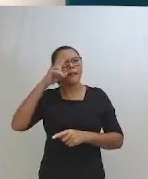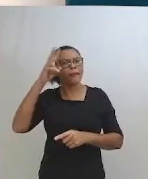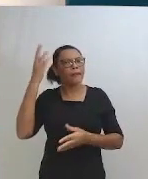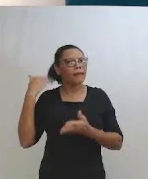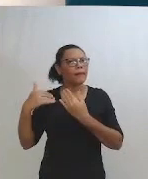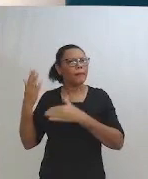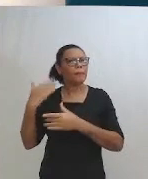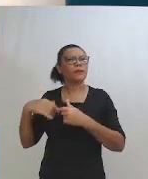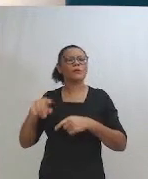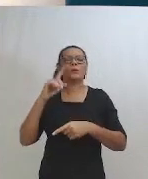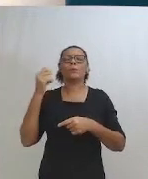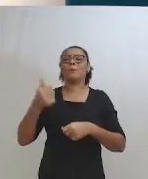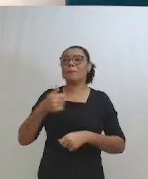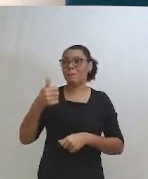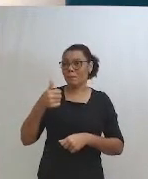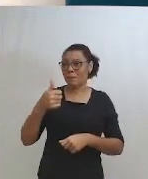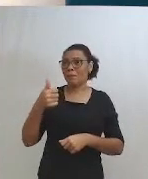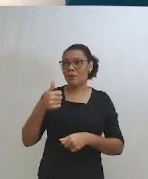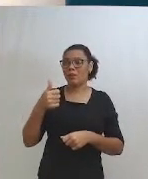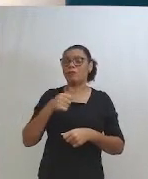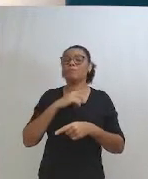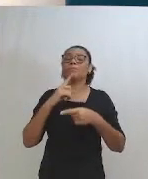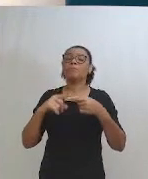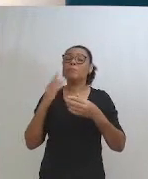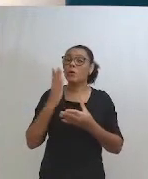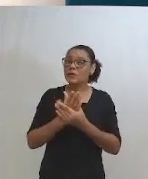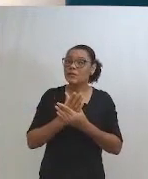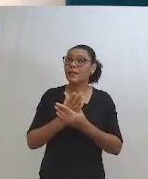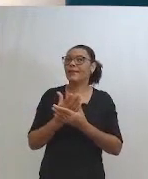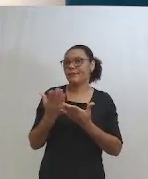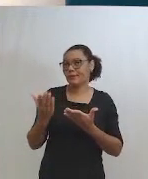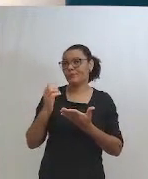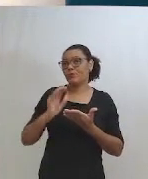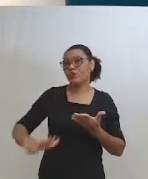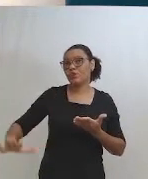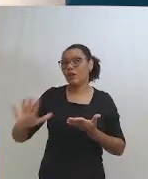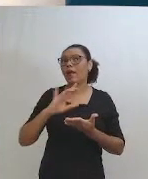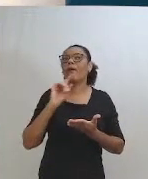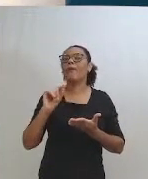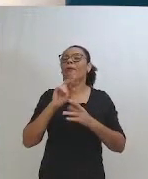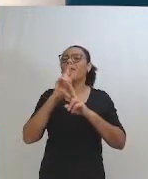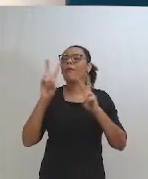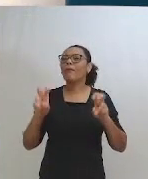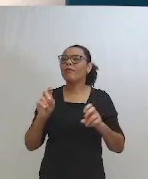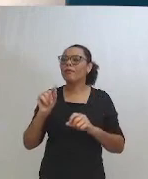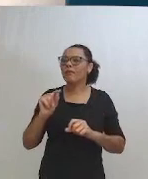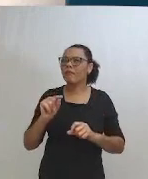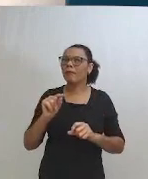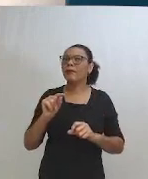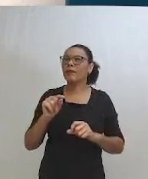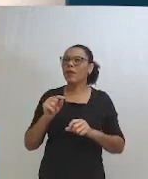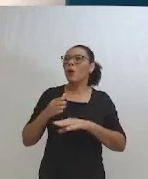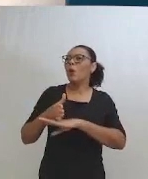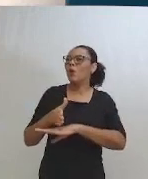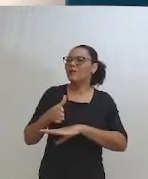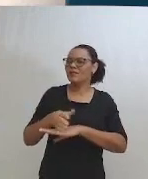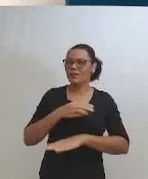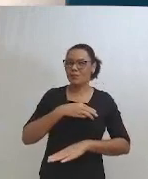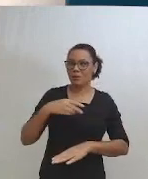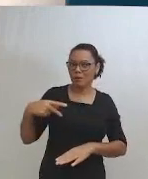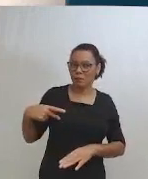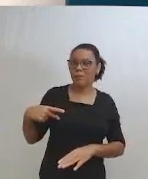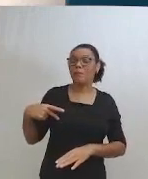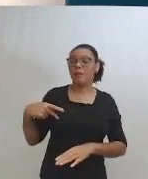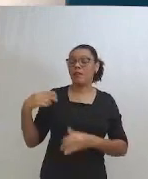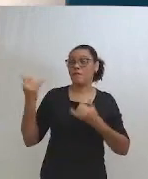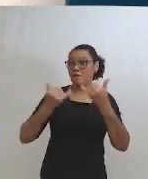primeiro RE que estava apontado com repercussão geral, ele tratava justamente do acesso ao Ministério Público a informações bancárias e